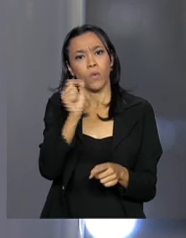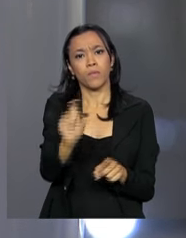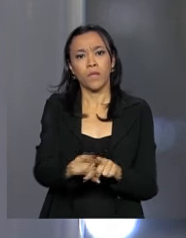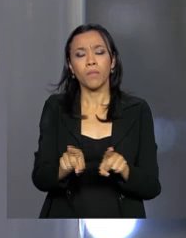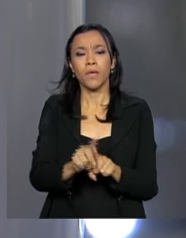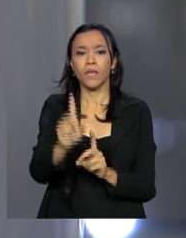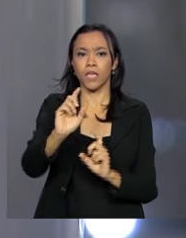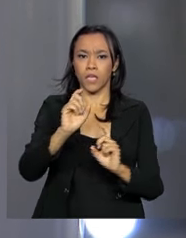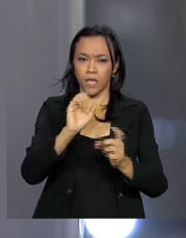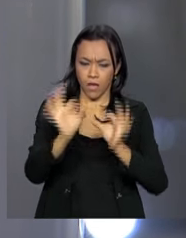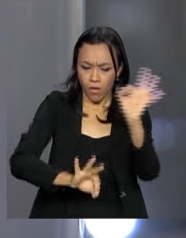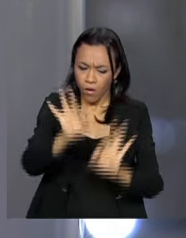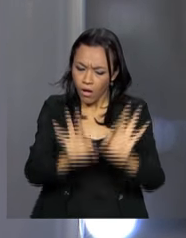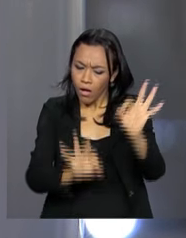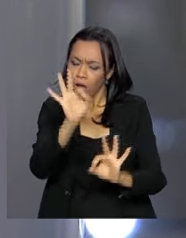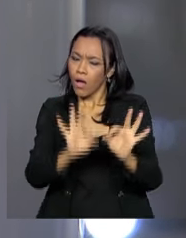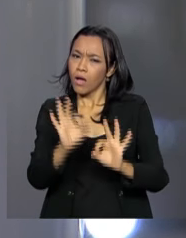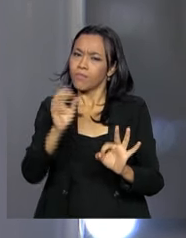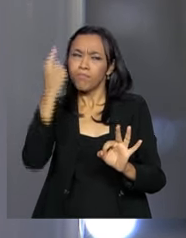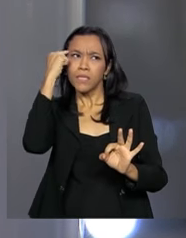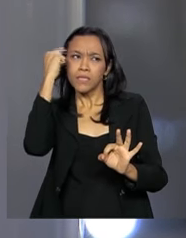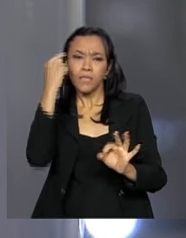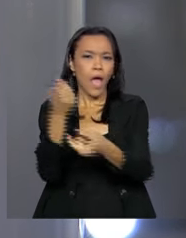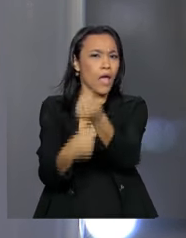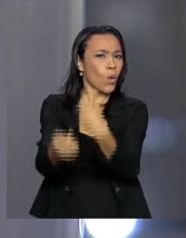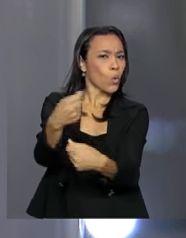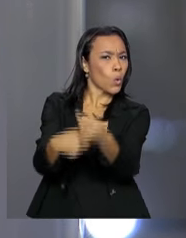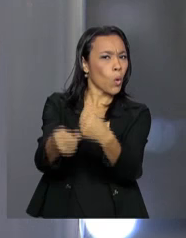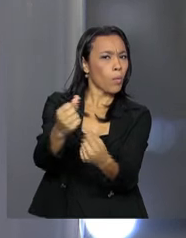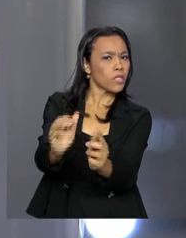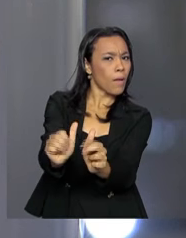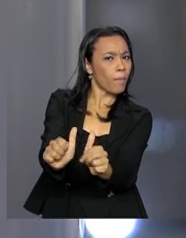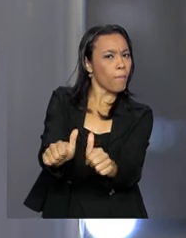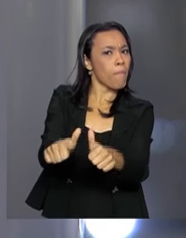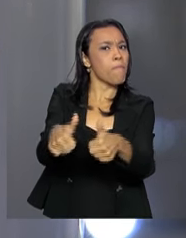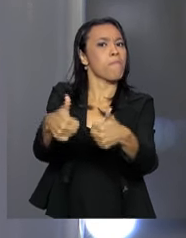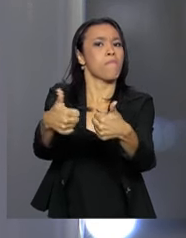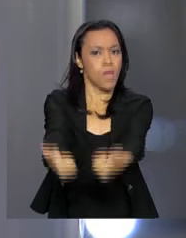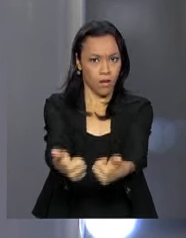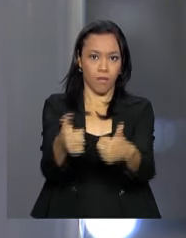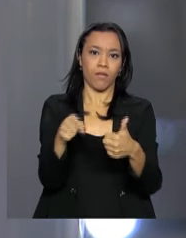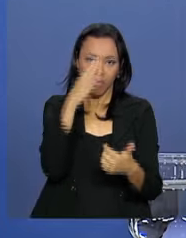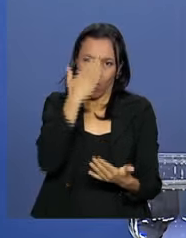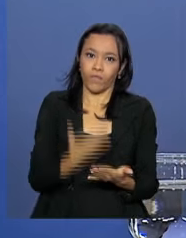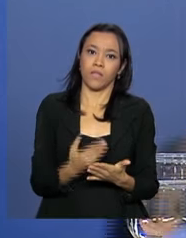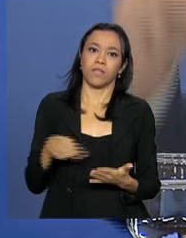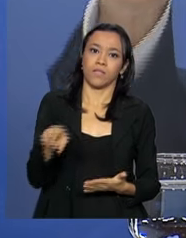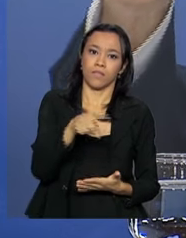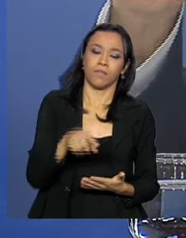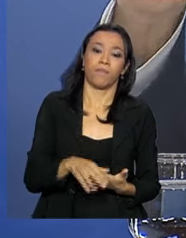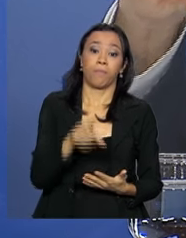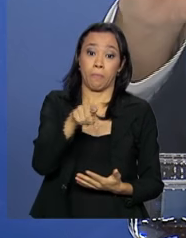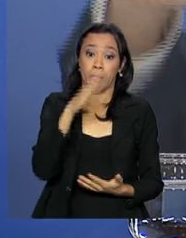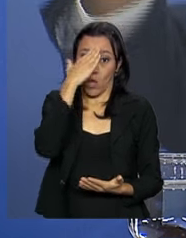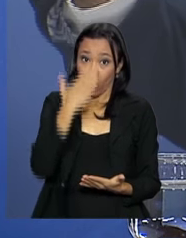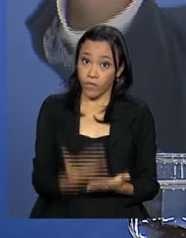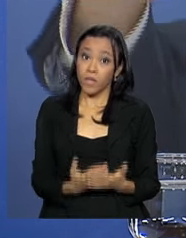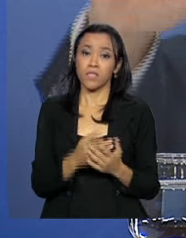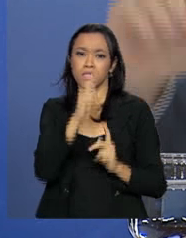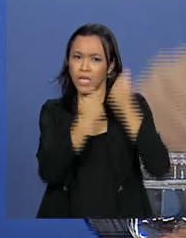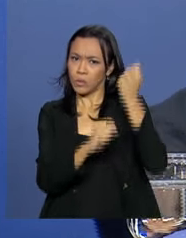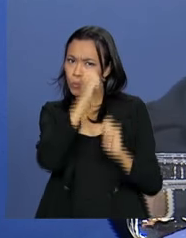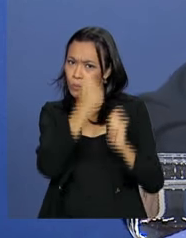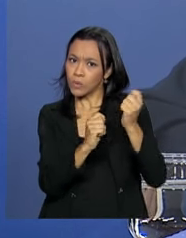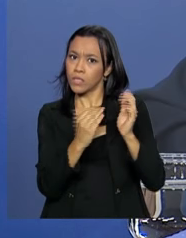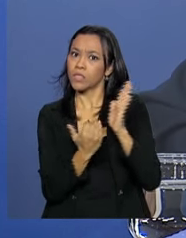planejamento foi pensado, considerando que a economia já apresenta melhoria nos índices de confiança. A confiança da indústria